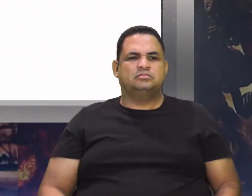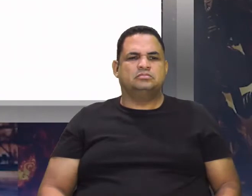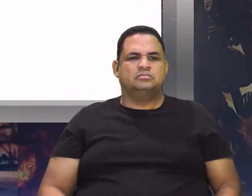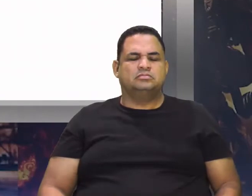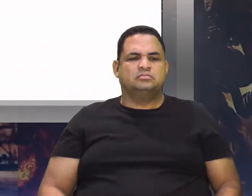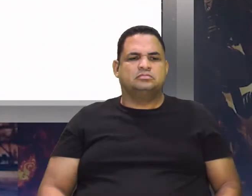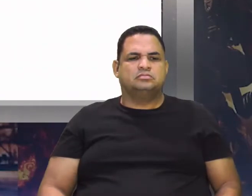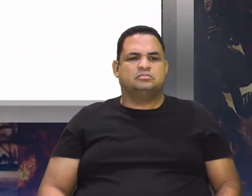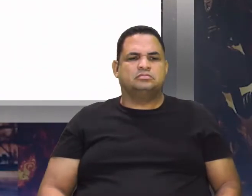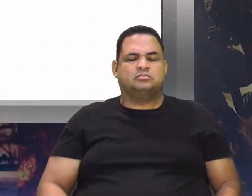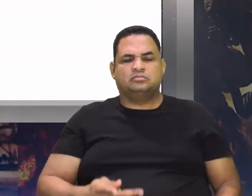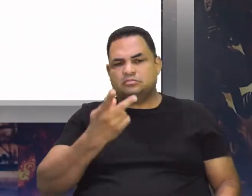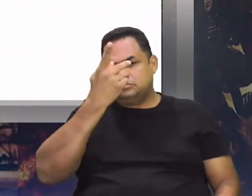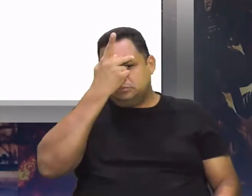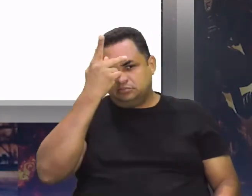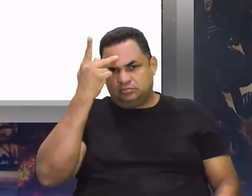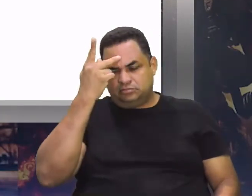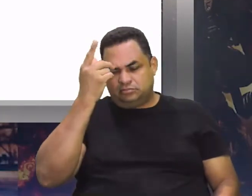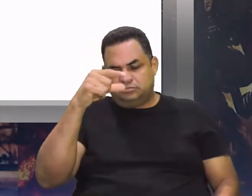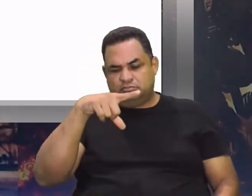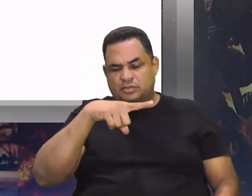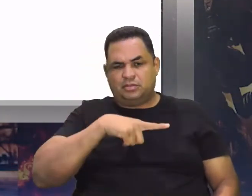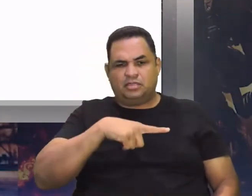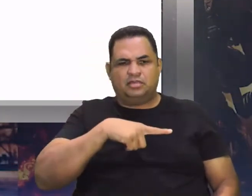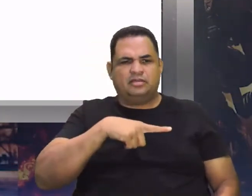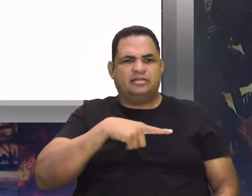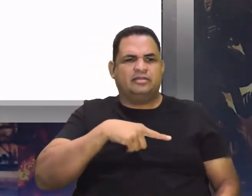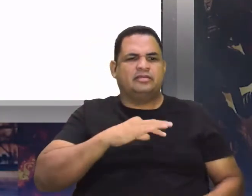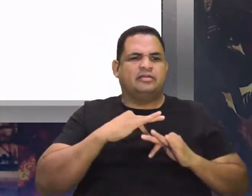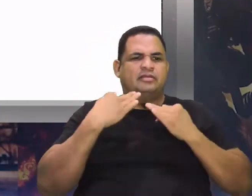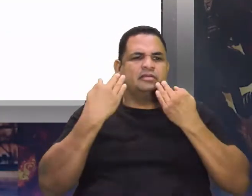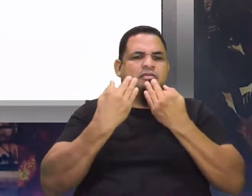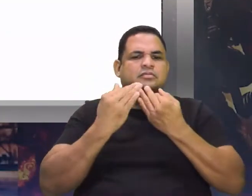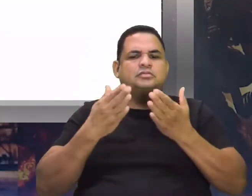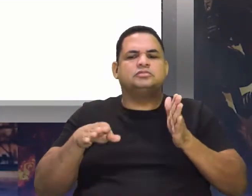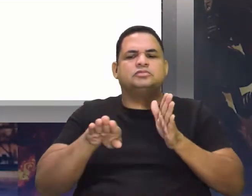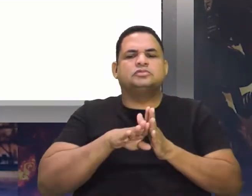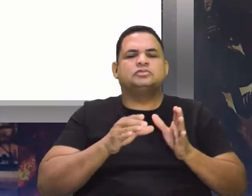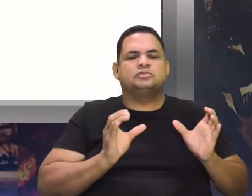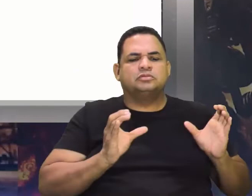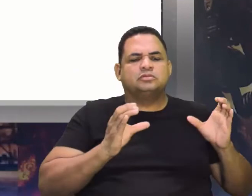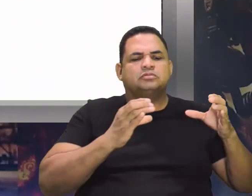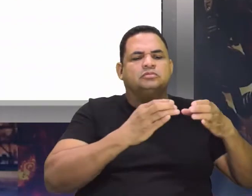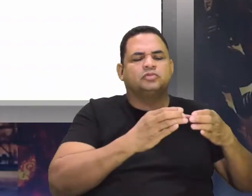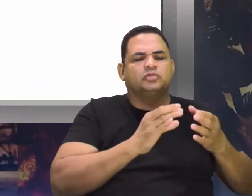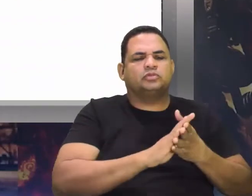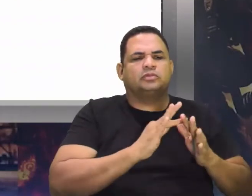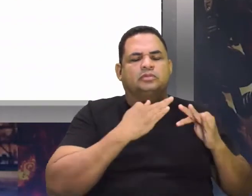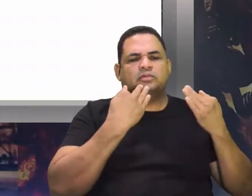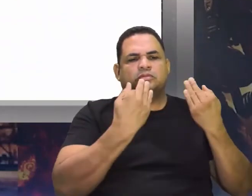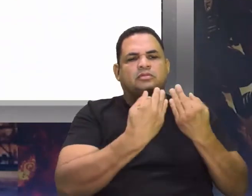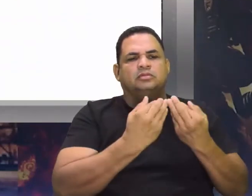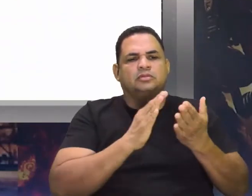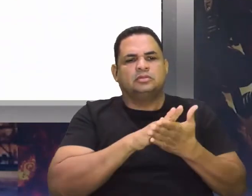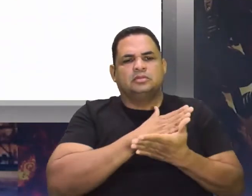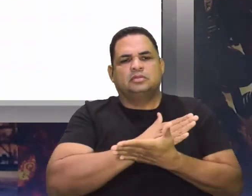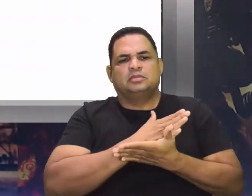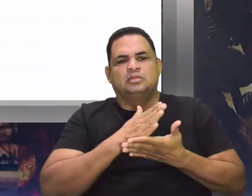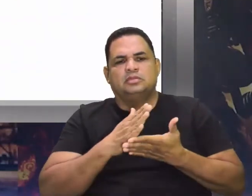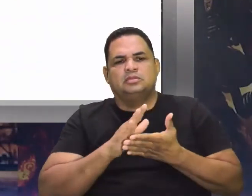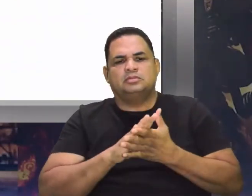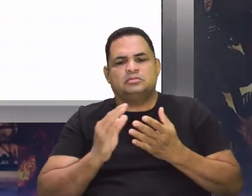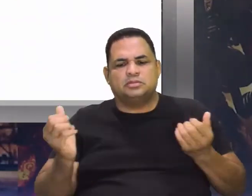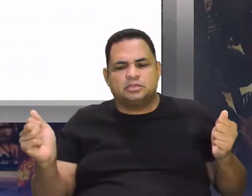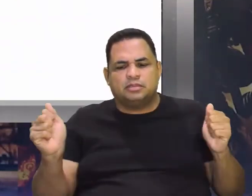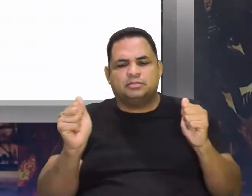Que as pessoas elas vão estar ali, eu estou com a minha família, daqui a pouco chega uma família mais próxima, e aí eles começam a